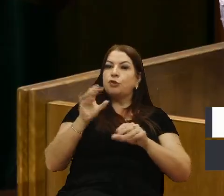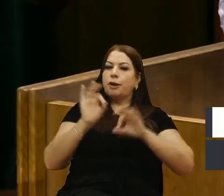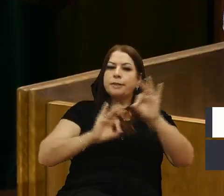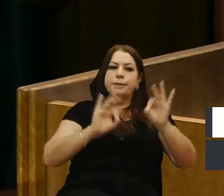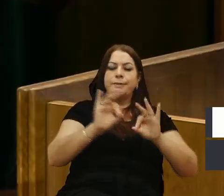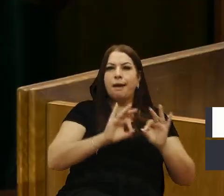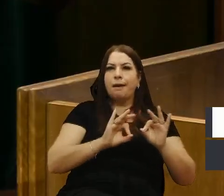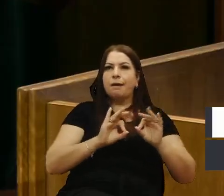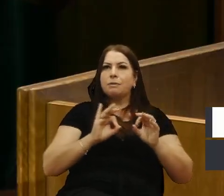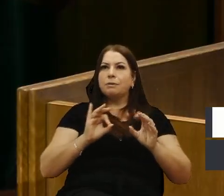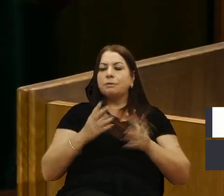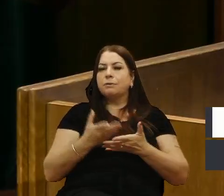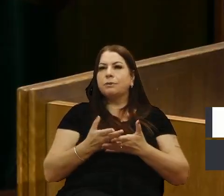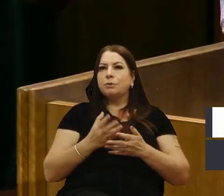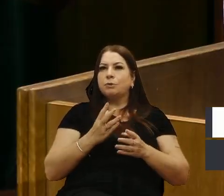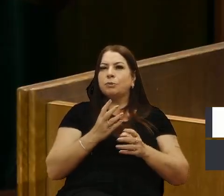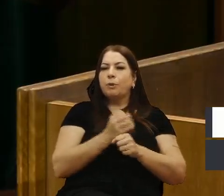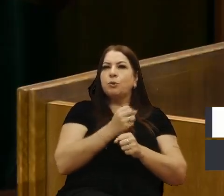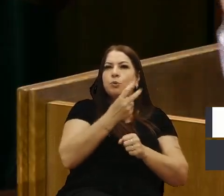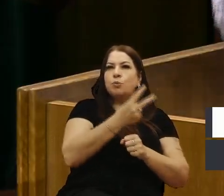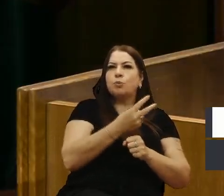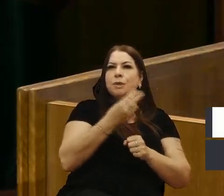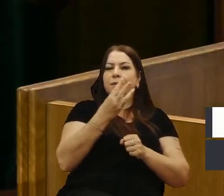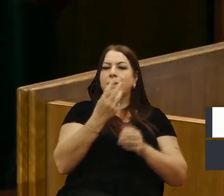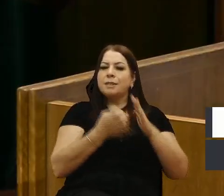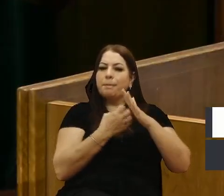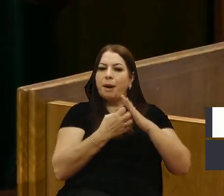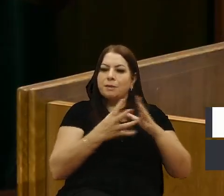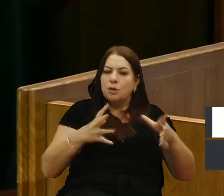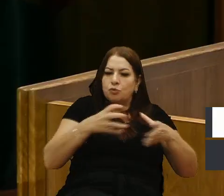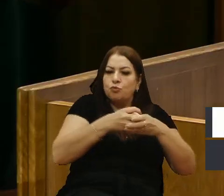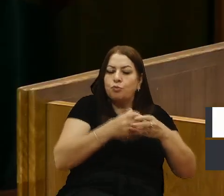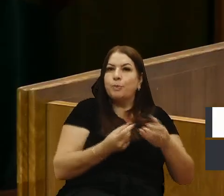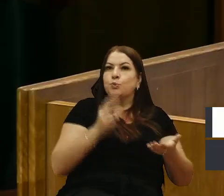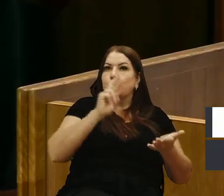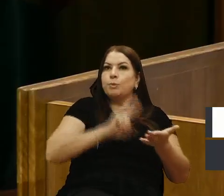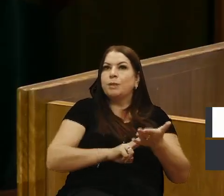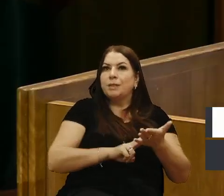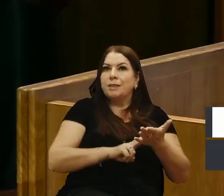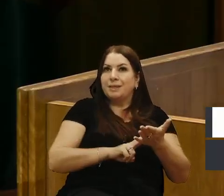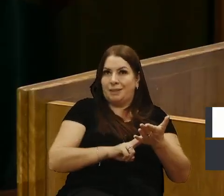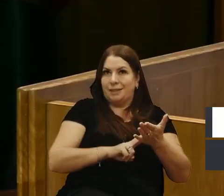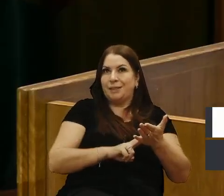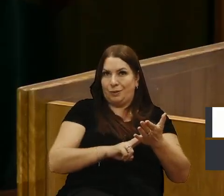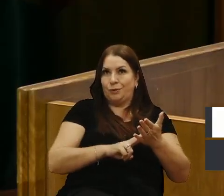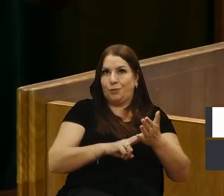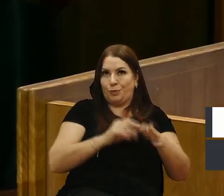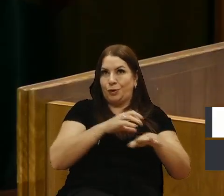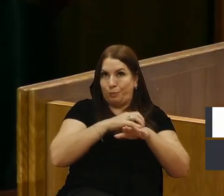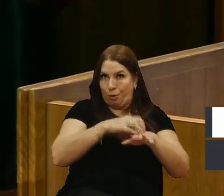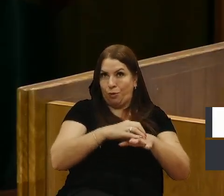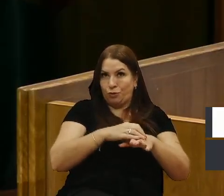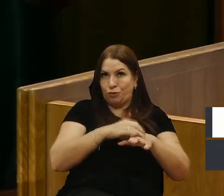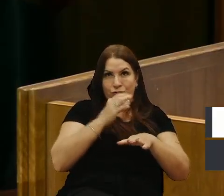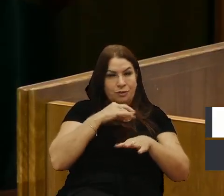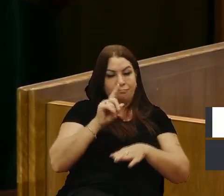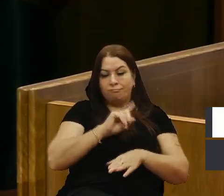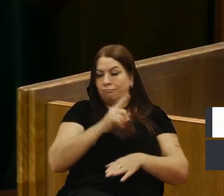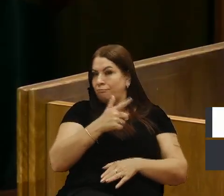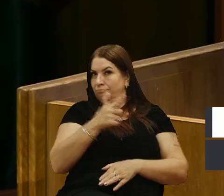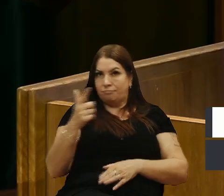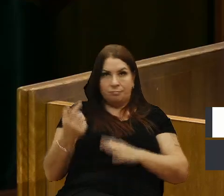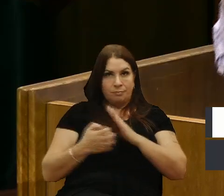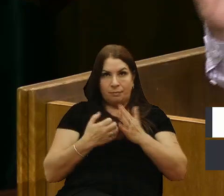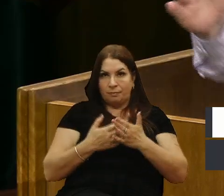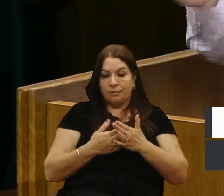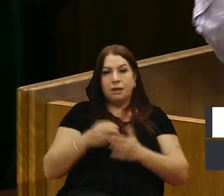organizar e somar 2, 3, 4 empresas para assumir o consórcio aqui, o serviço público em Caxias do Sul. E não teve.